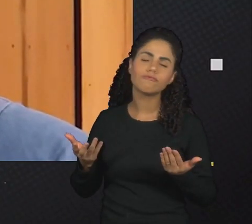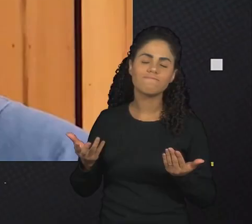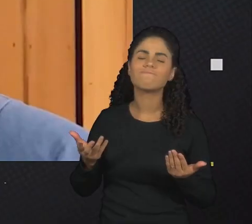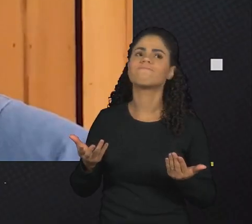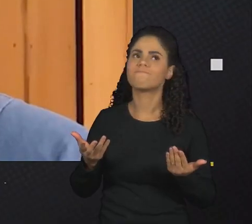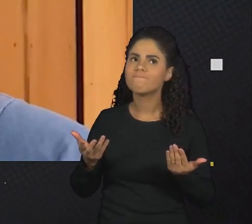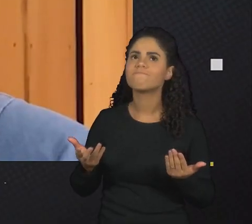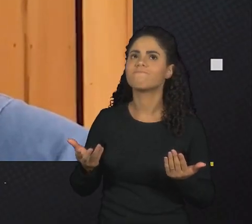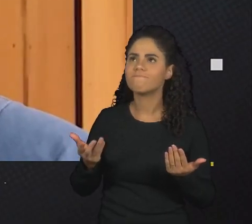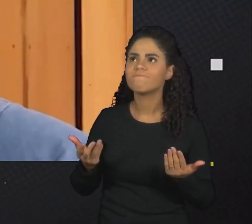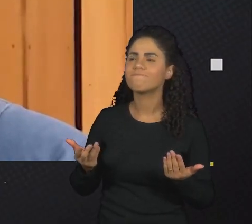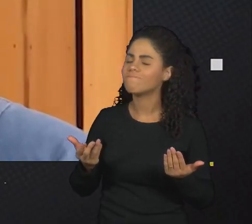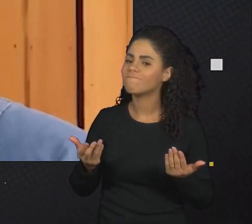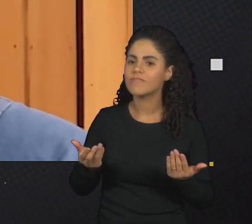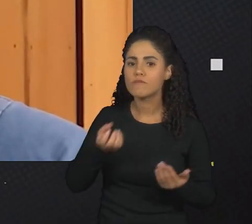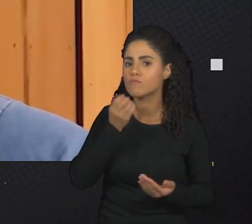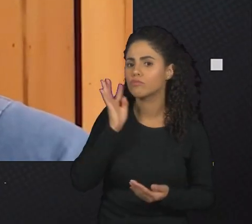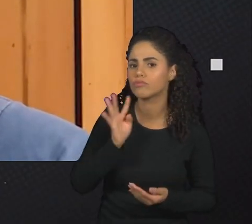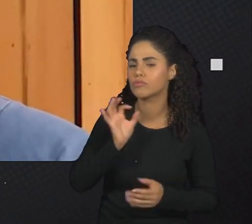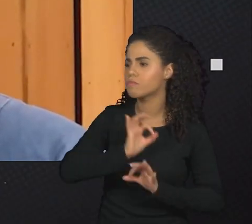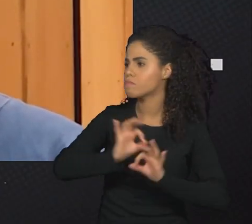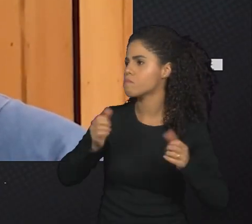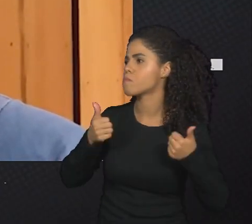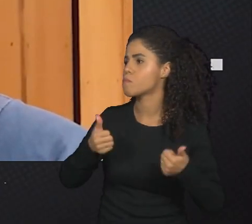muito adulta, assim,